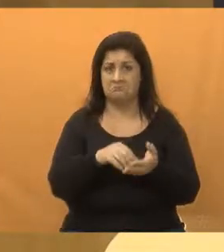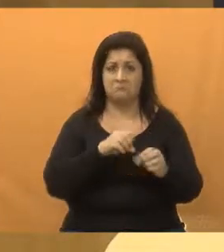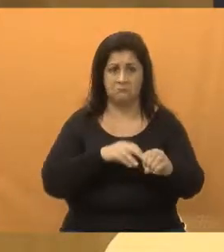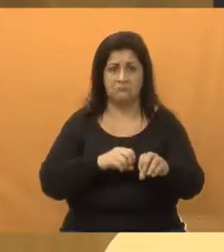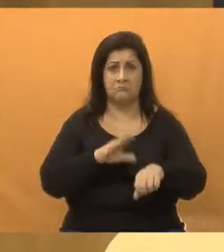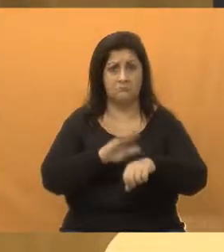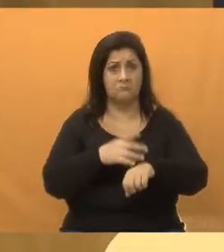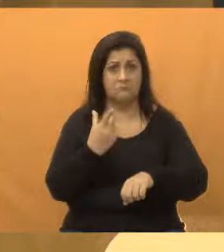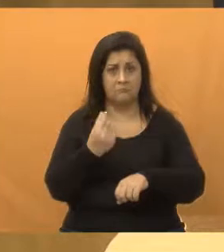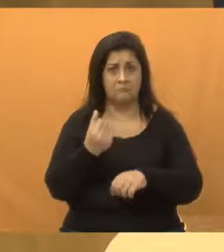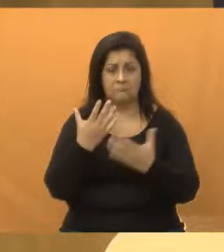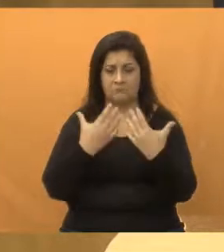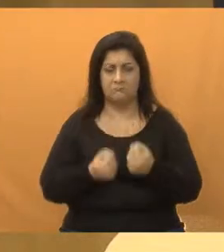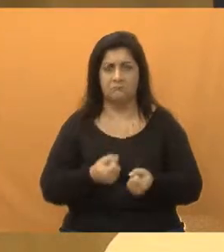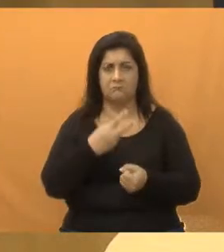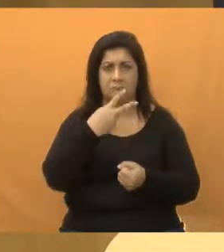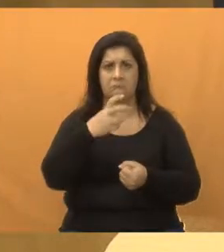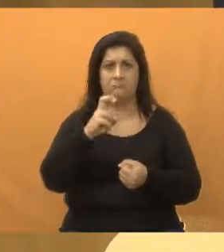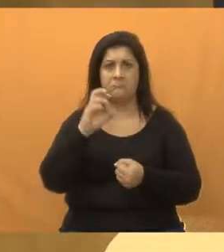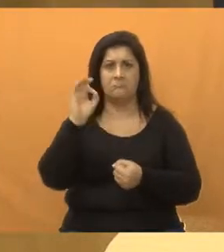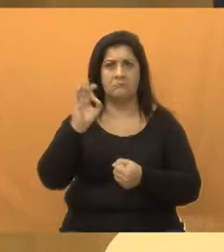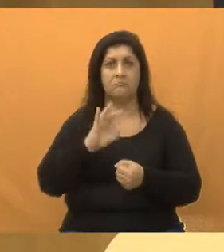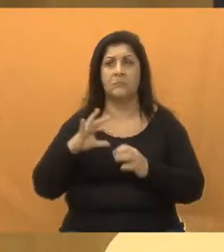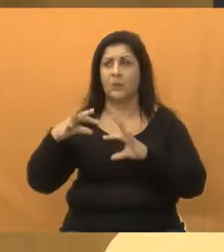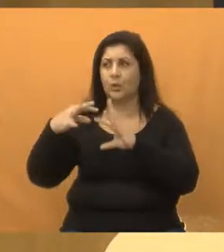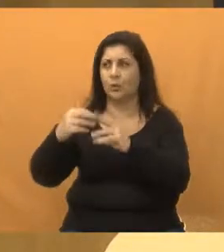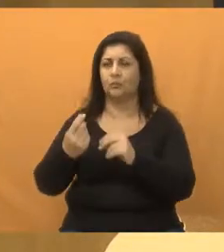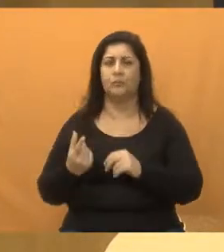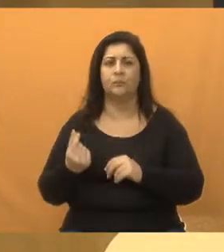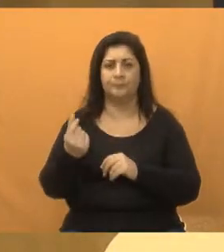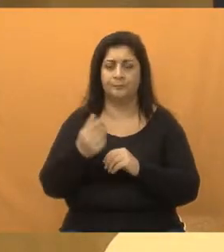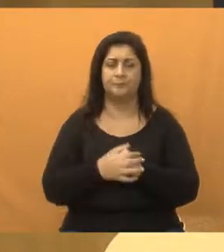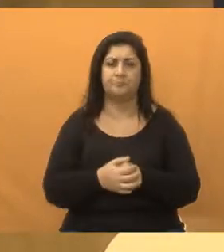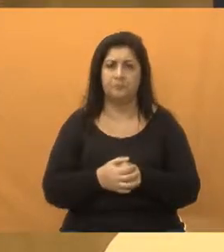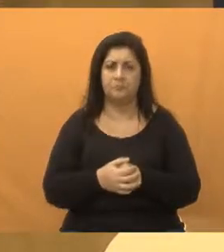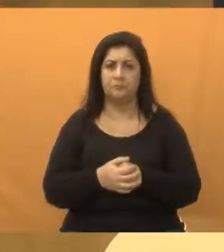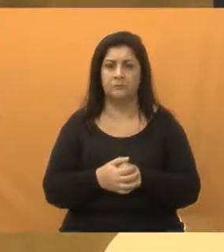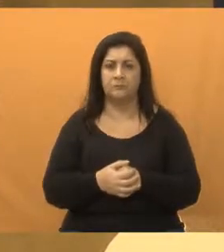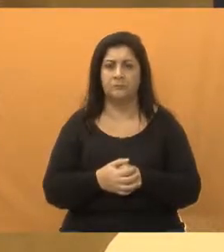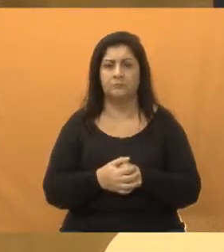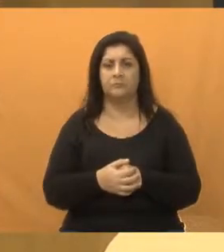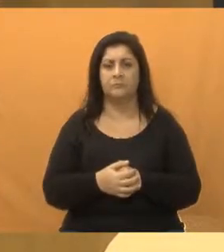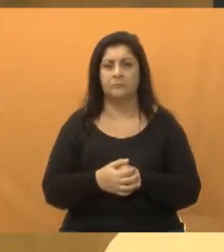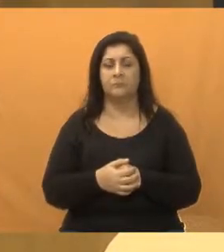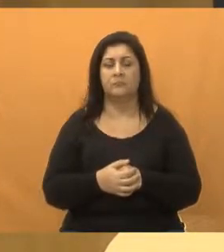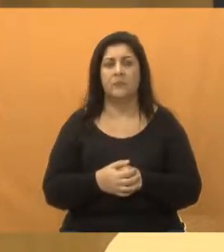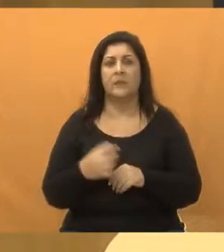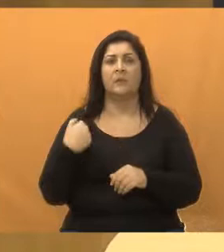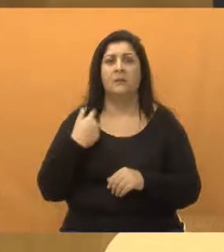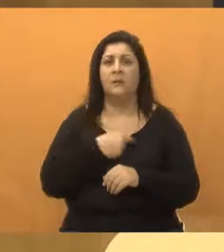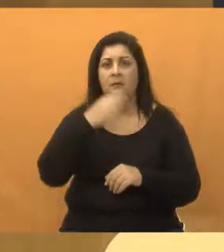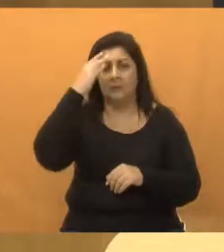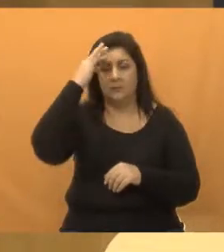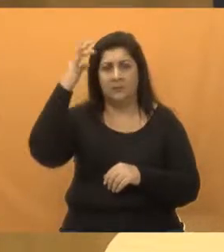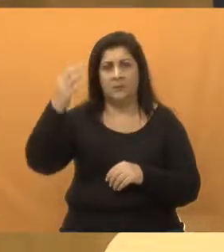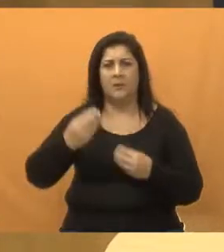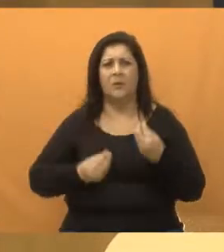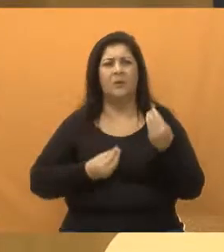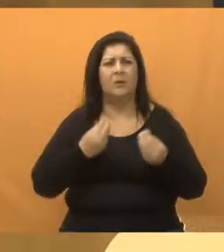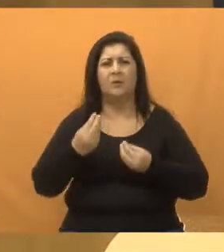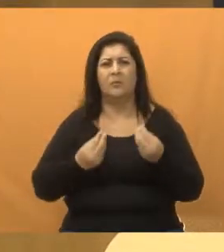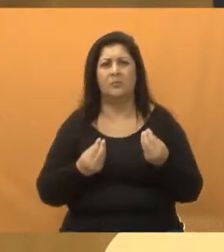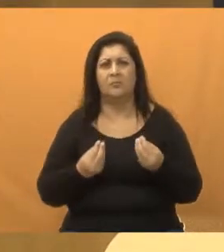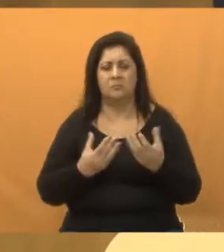Educação, 25%, né? Então, a gente fica assim, imaginando, como é que pode uma secretaria